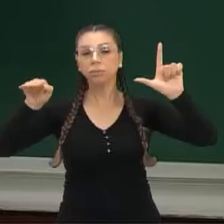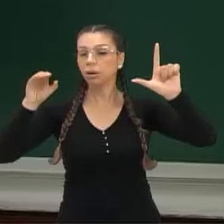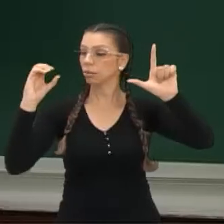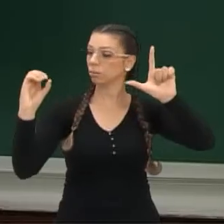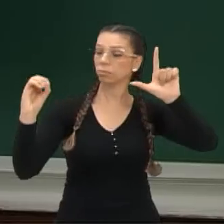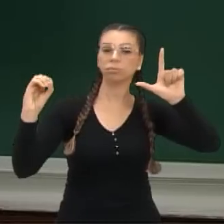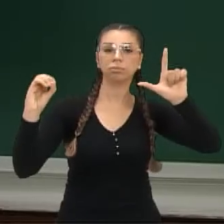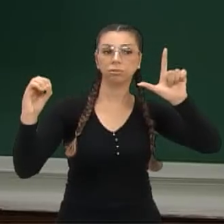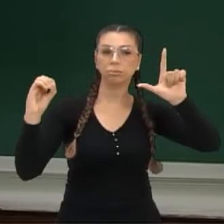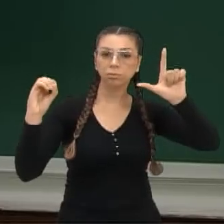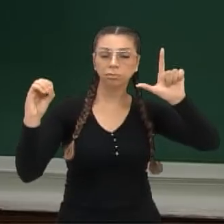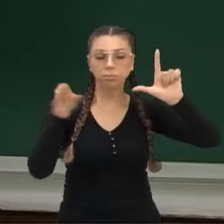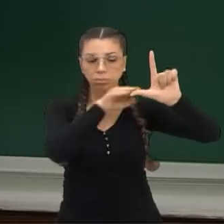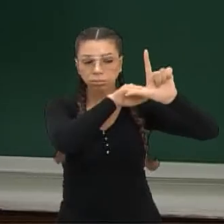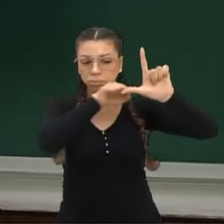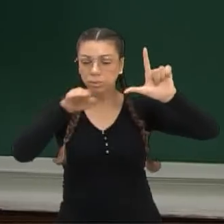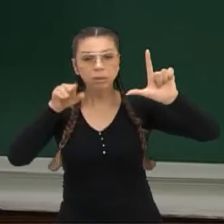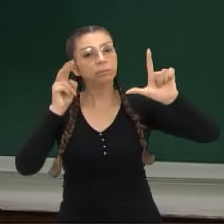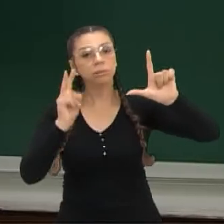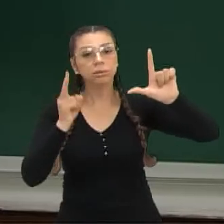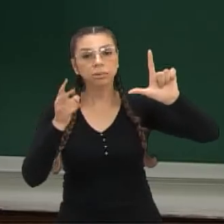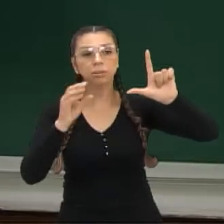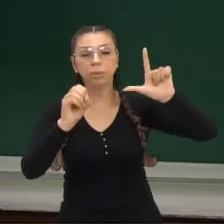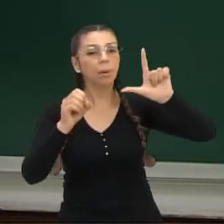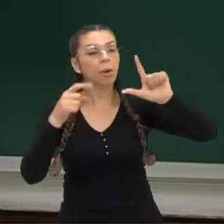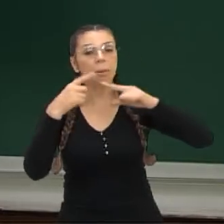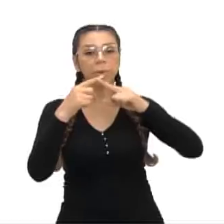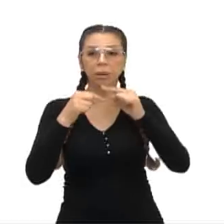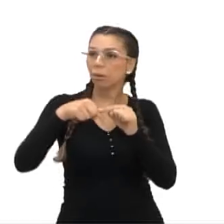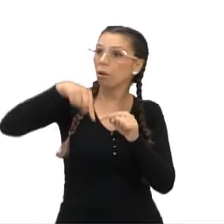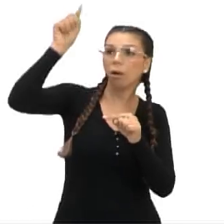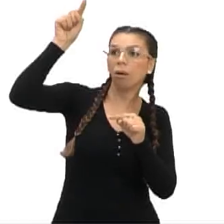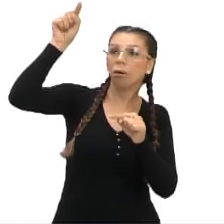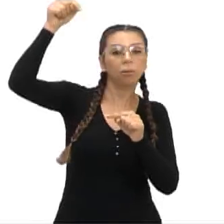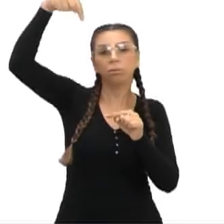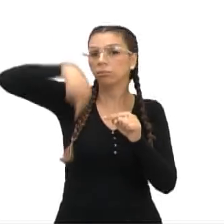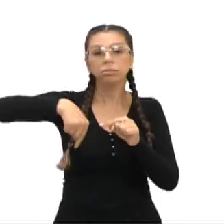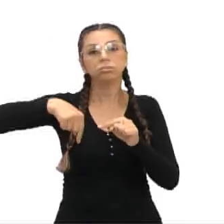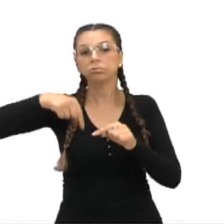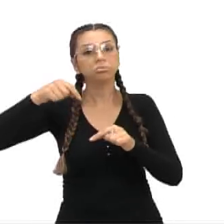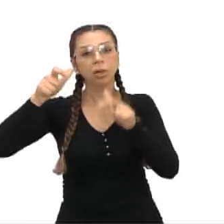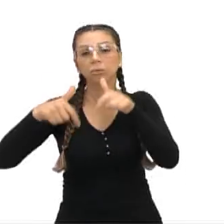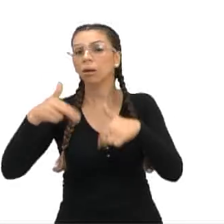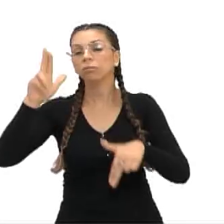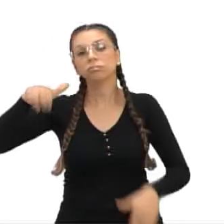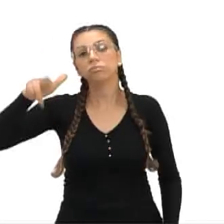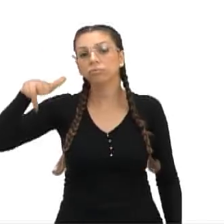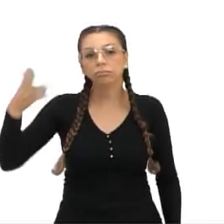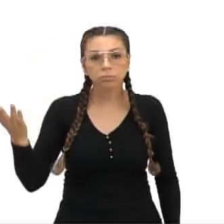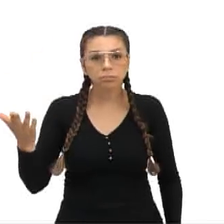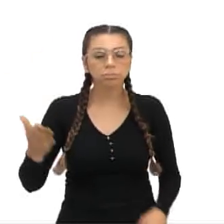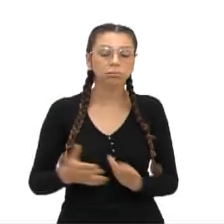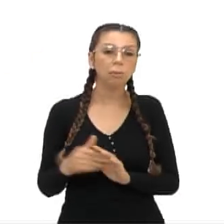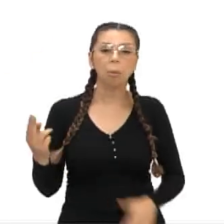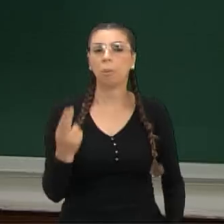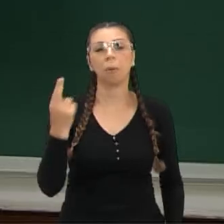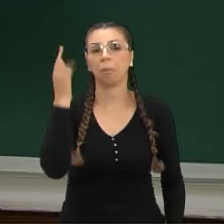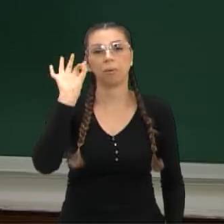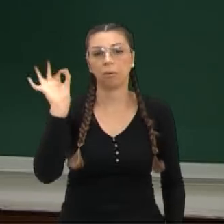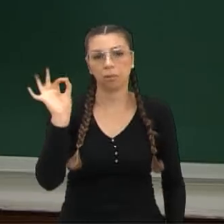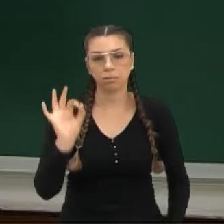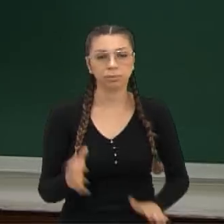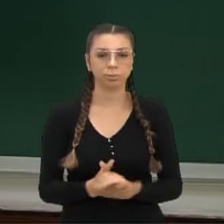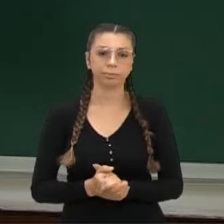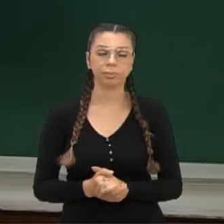coordenada do eixo vertical é 0, porque não subiu nem desceu para lugar nenhum. Beleza? Professora, subir e